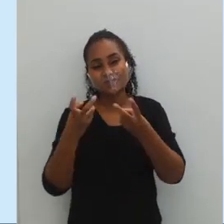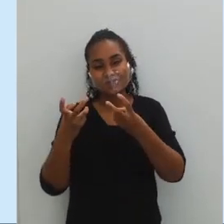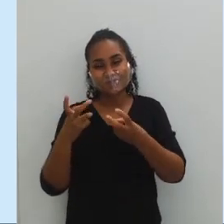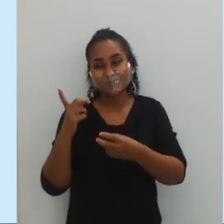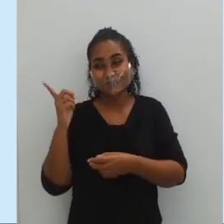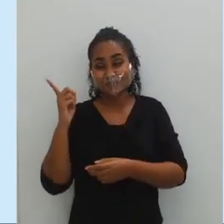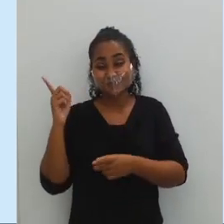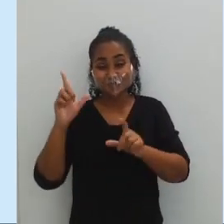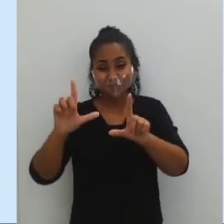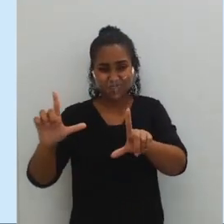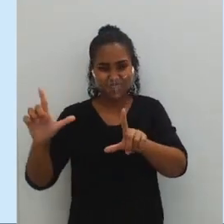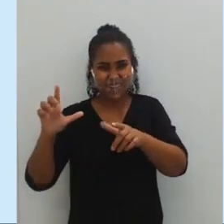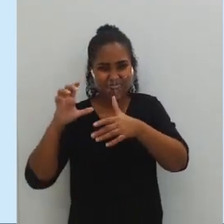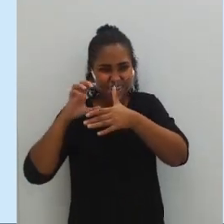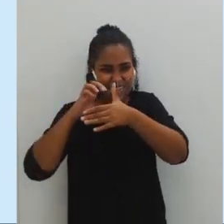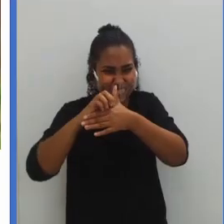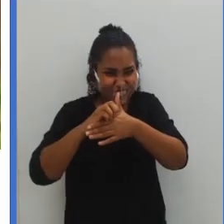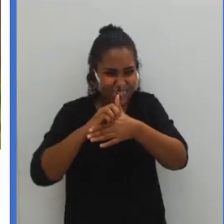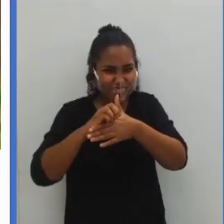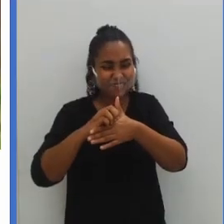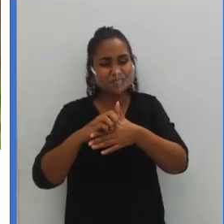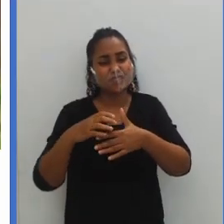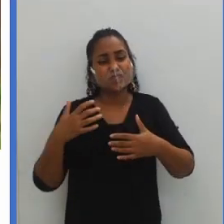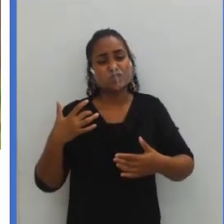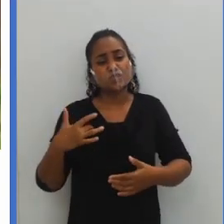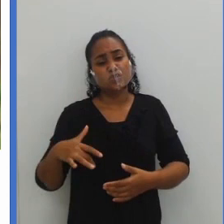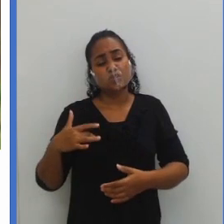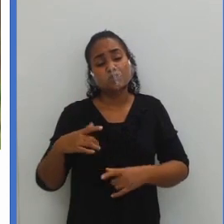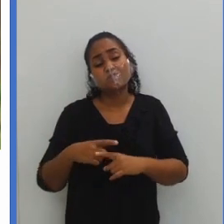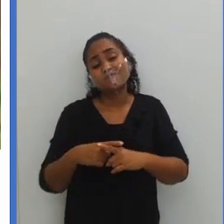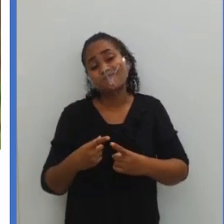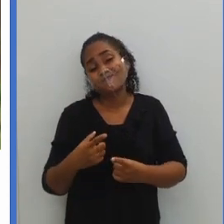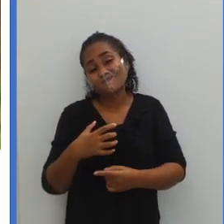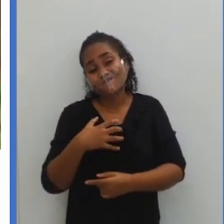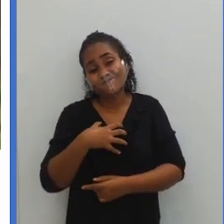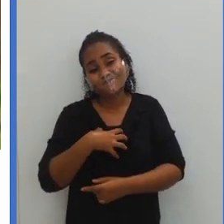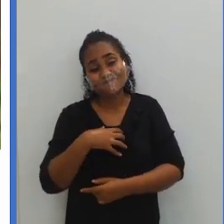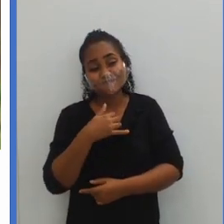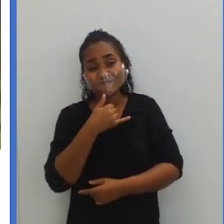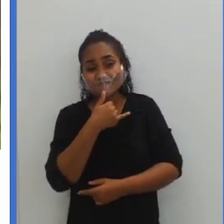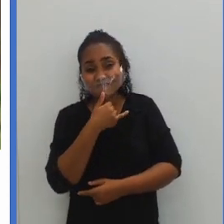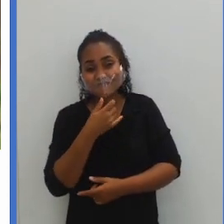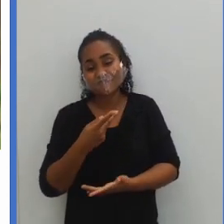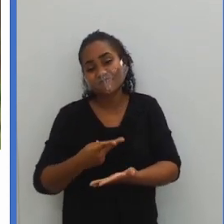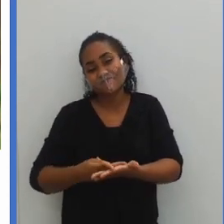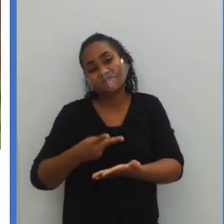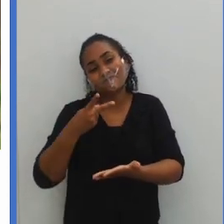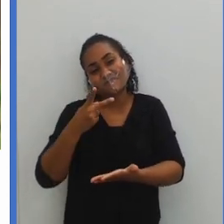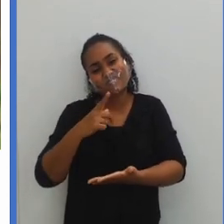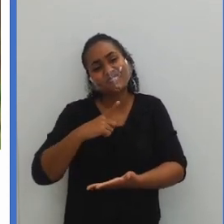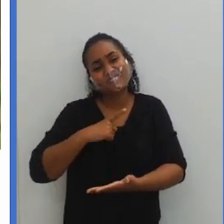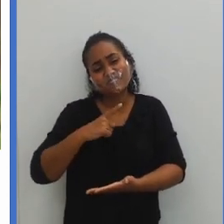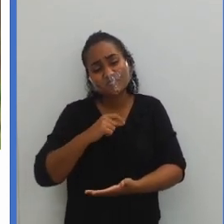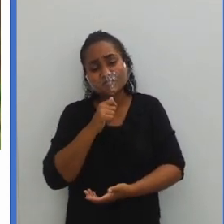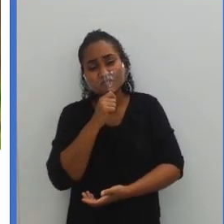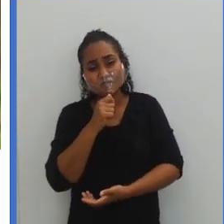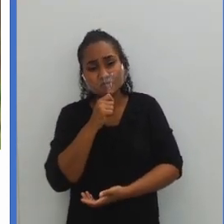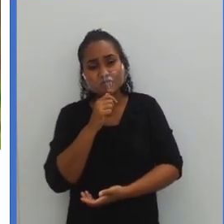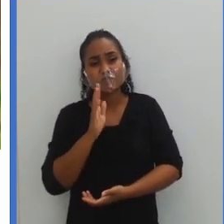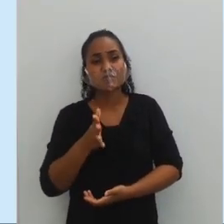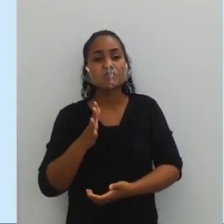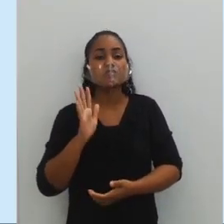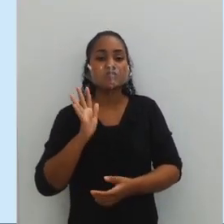a imagem é forte de um cachorro mordendo o outro, dá pena? Dá. Mas infelizmente ainda acontece, ainda bem que existe